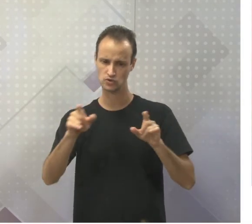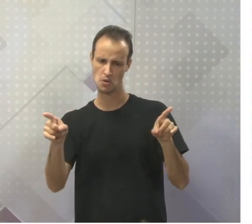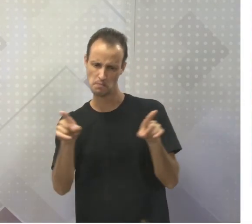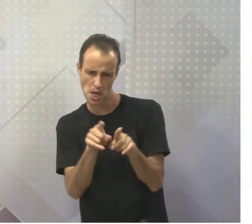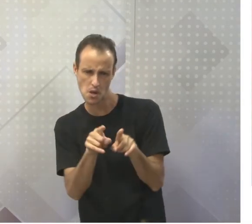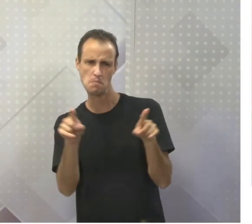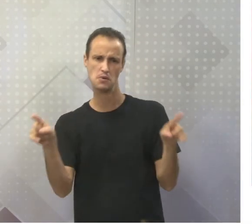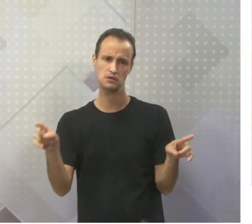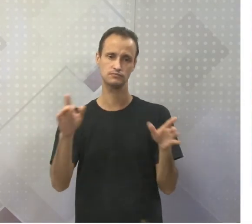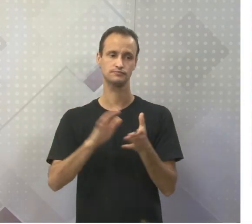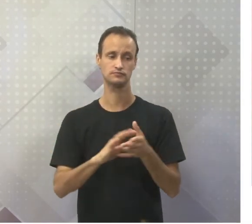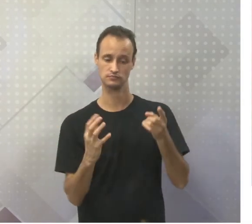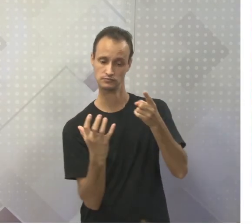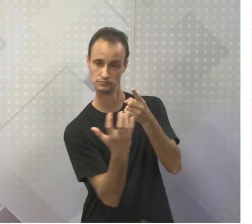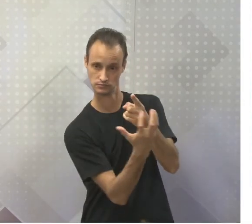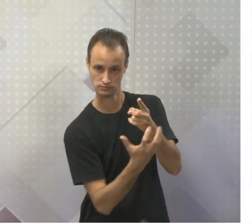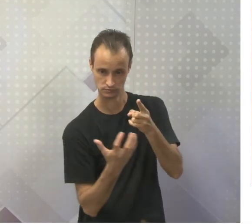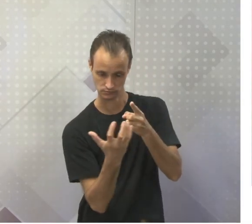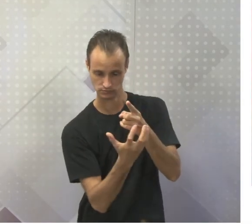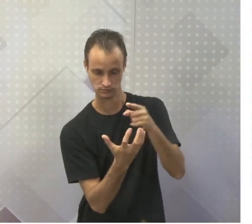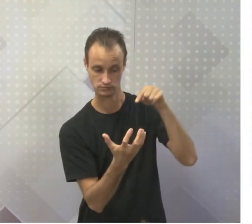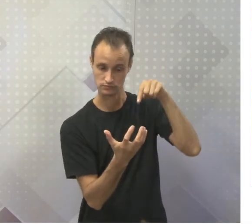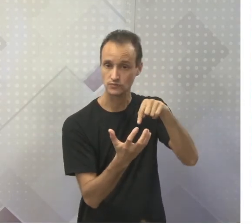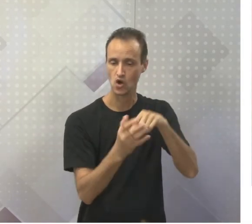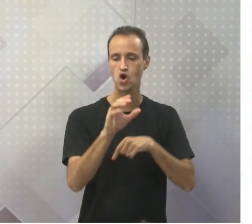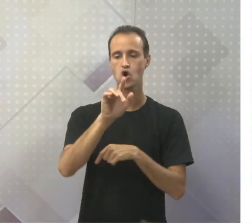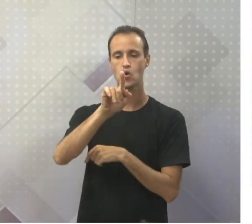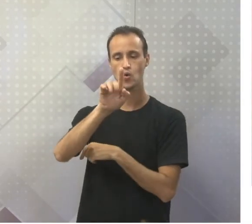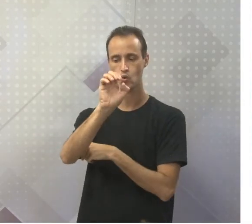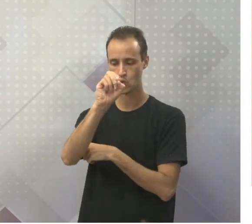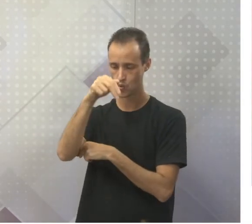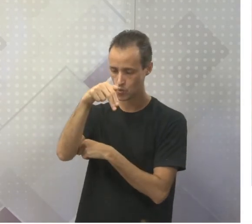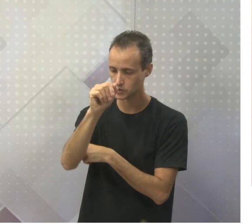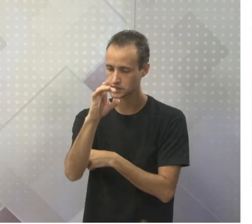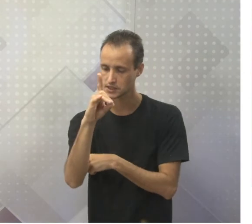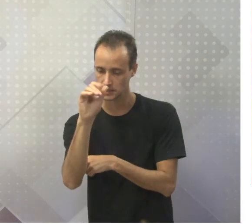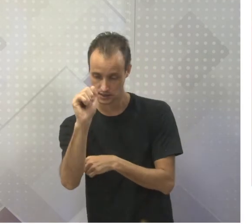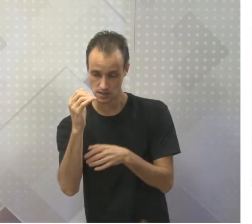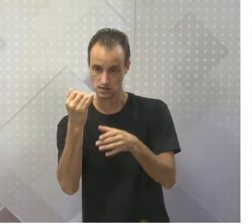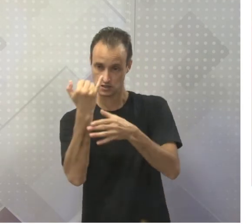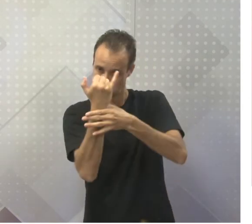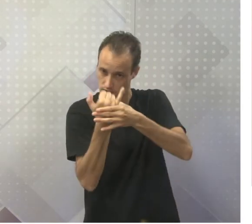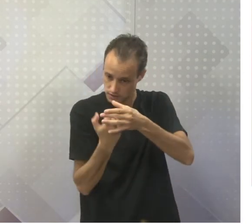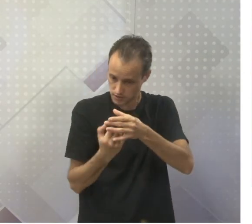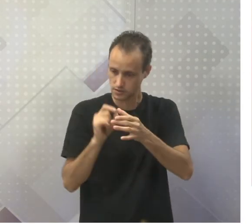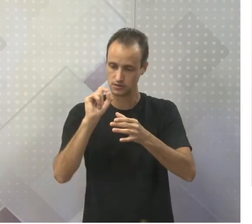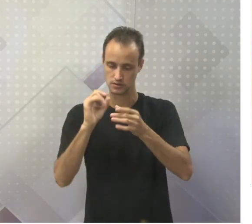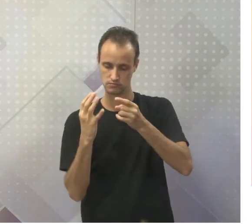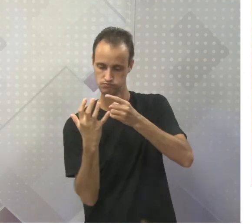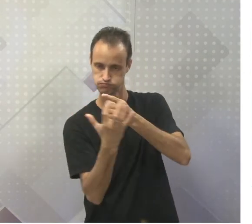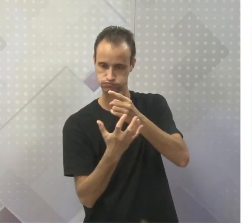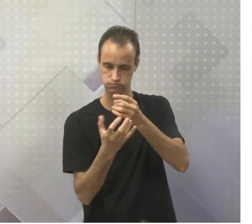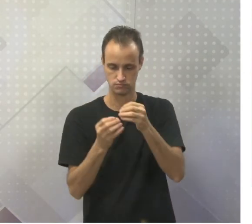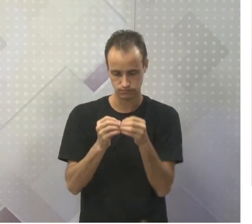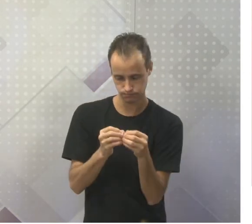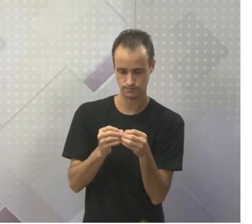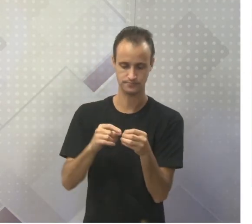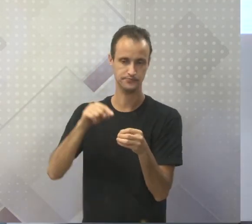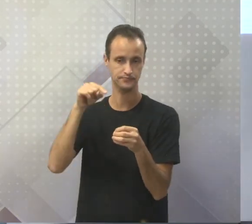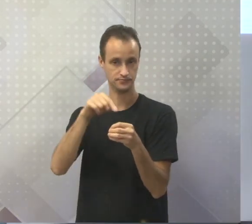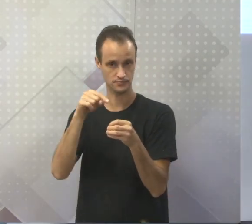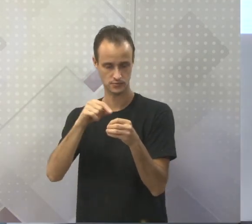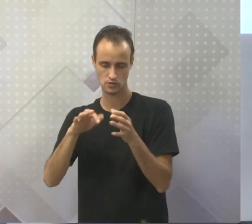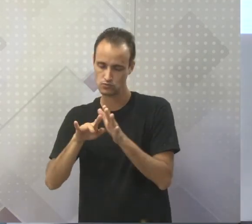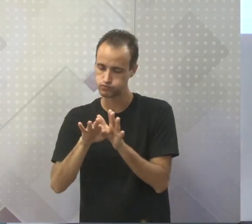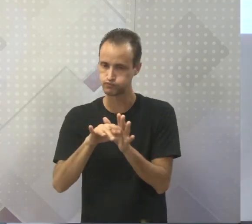O testículo, que é a gônada, que produz espermatozoide, e o saco escrotal, que a gente chama de escroto.